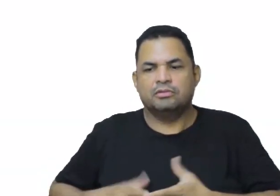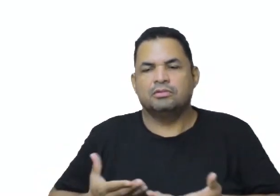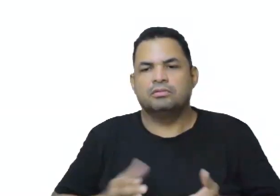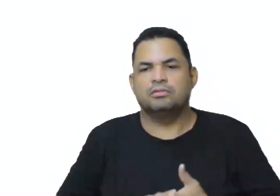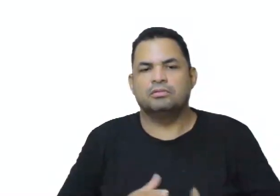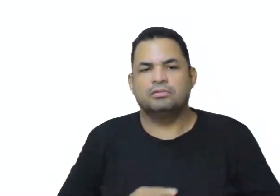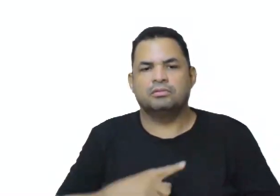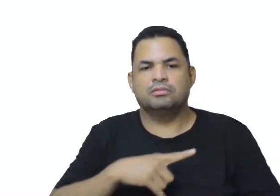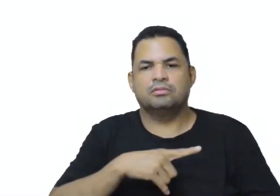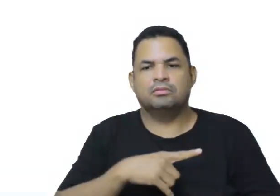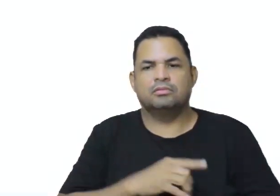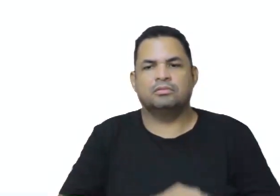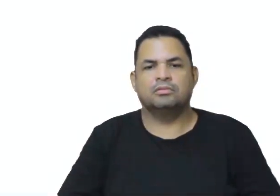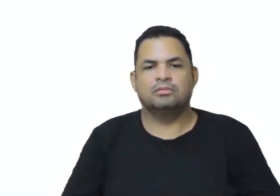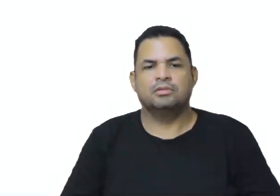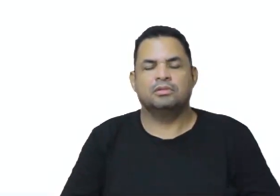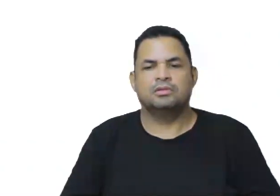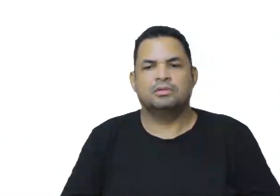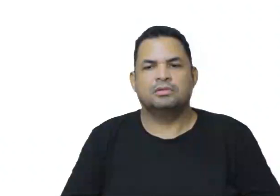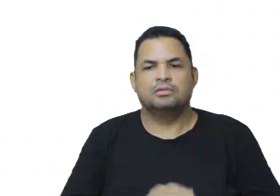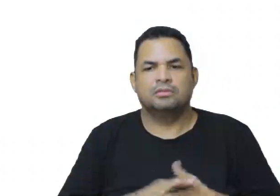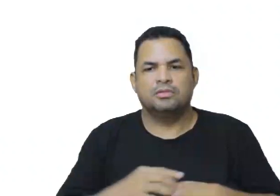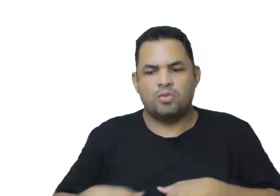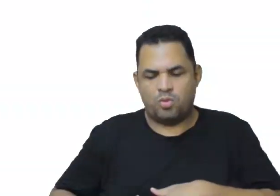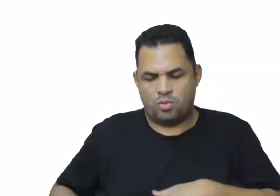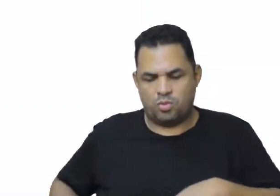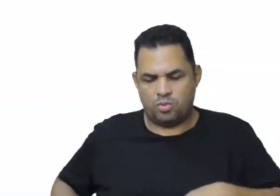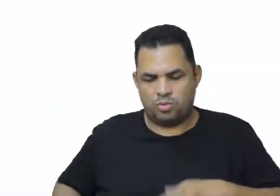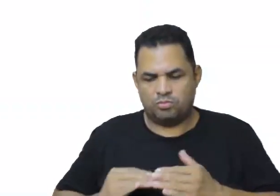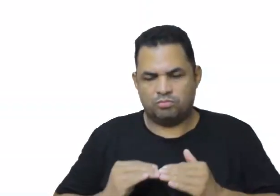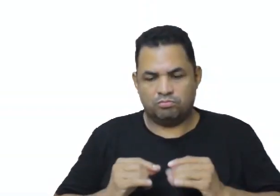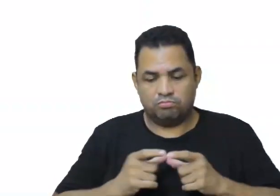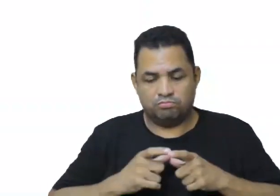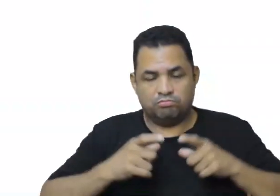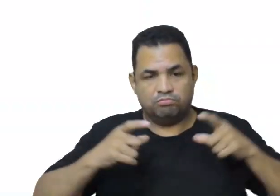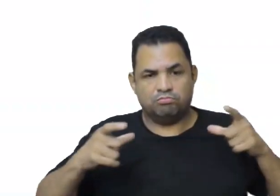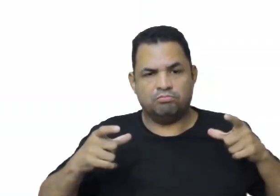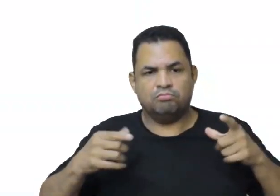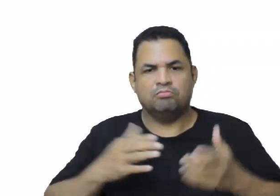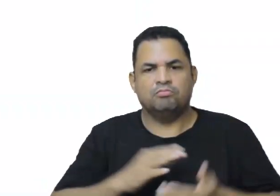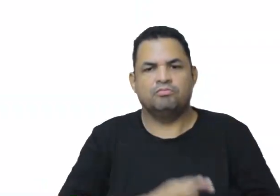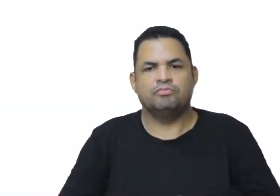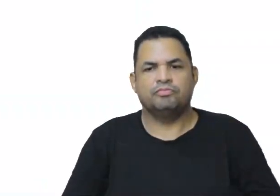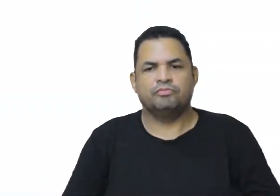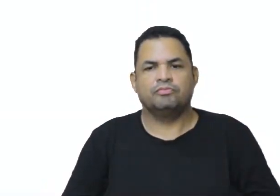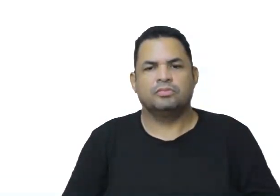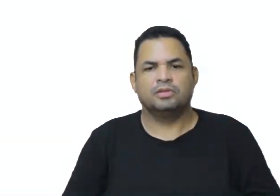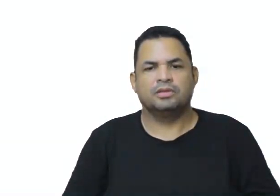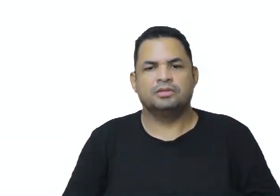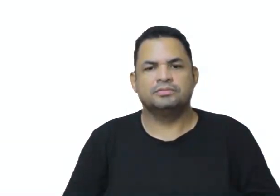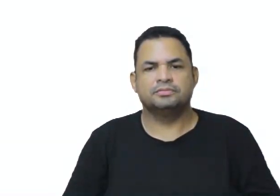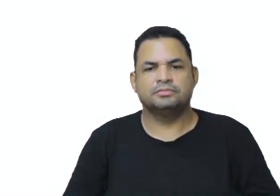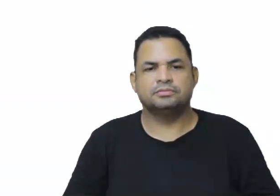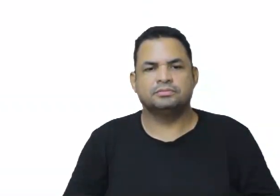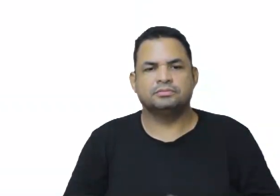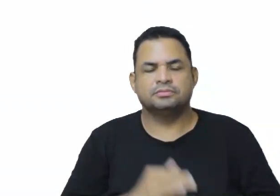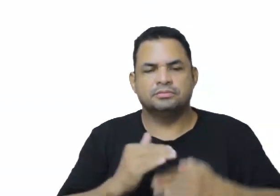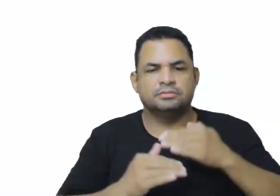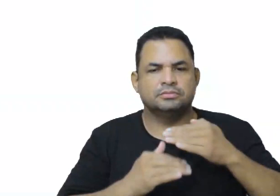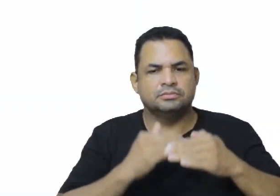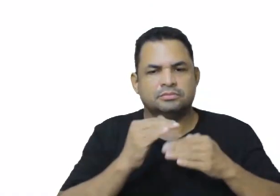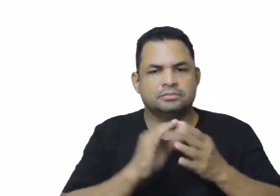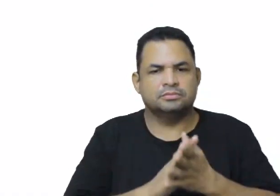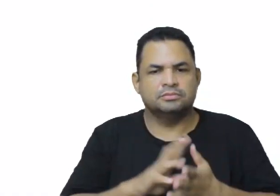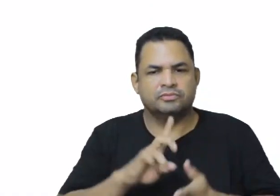que o fígado, ele é o maior órgão do nosso organismo, né? O órgão interno é o fígado. Desenvolve-se o quê?